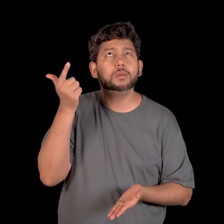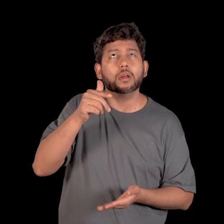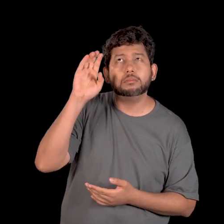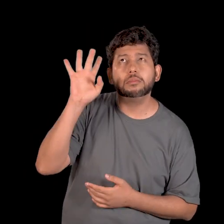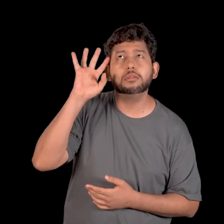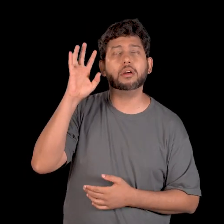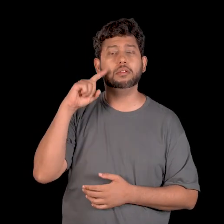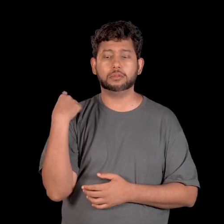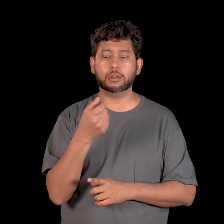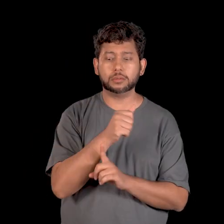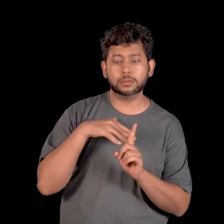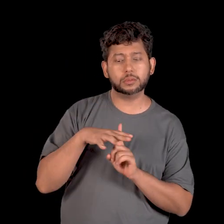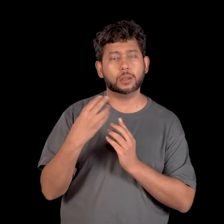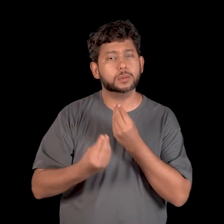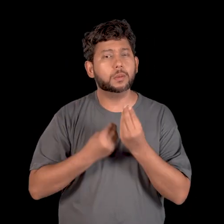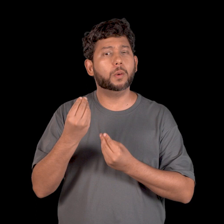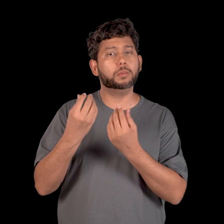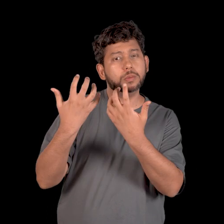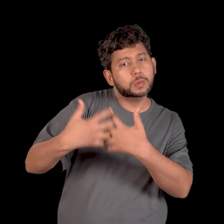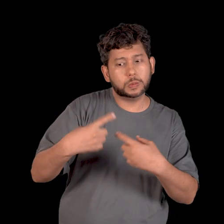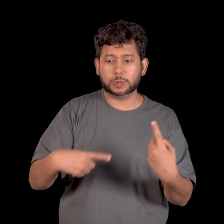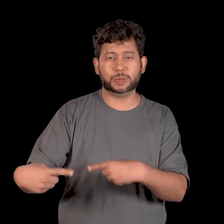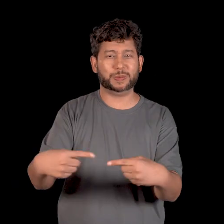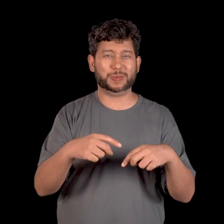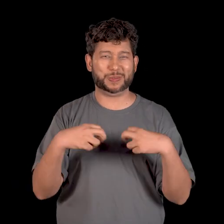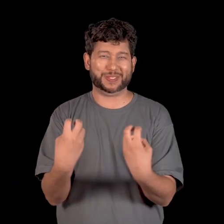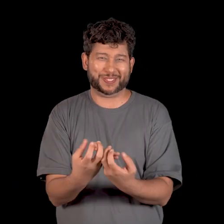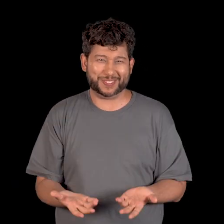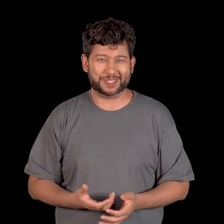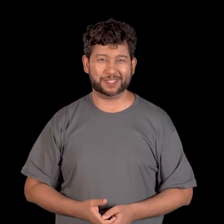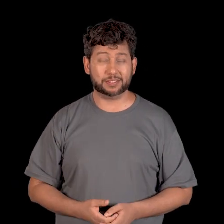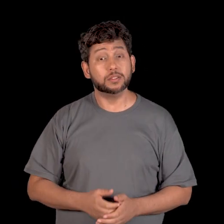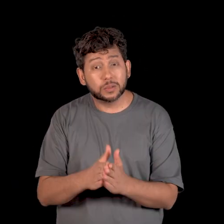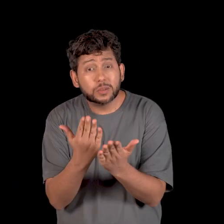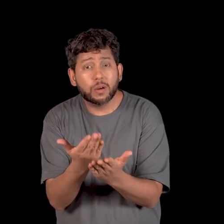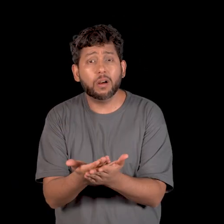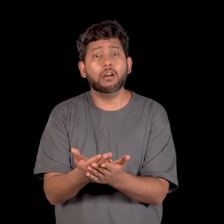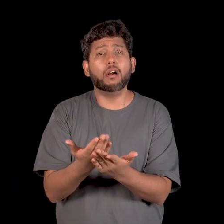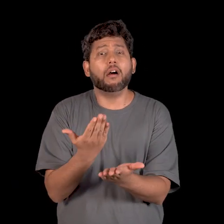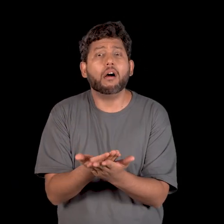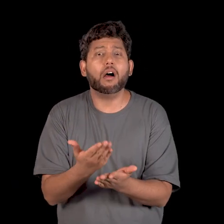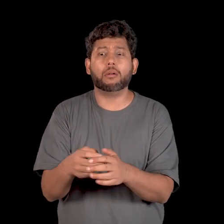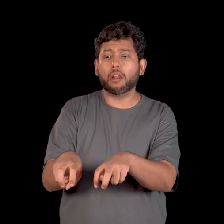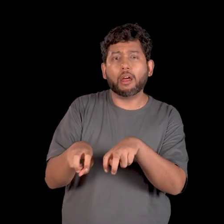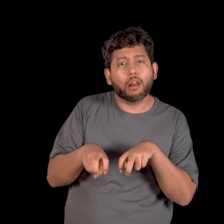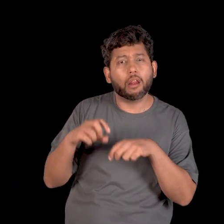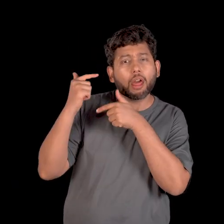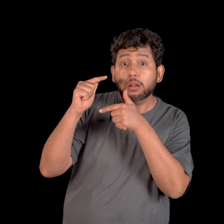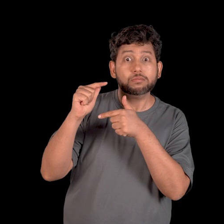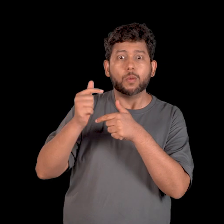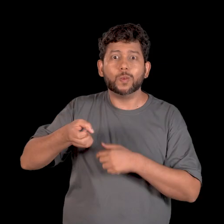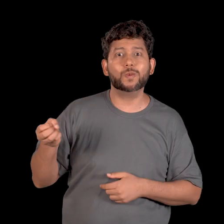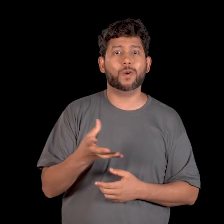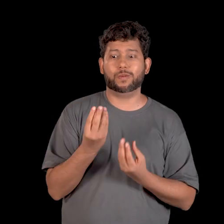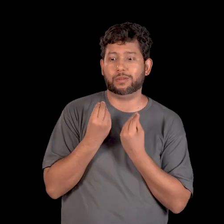faixas etárias, desafiando-os a refletir como devemos agir em sociedade. A proposta é trazer uma maior dinamicidade para o